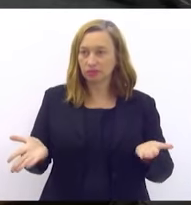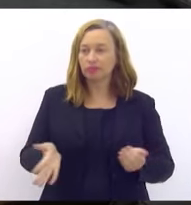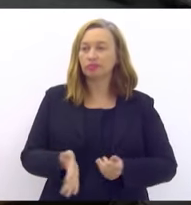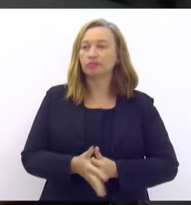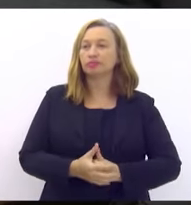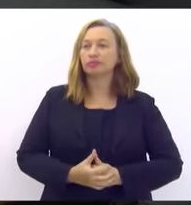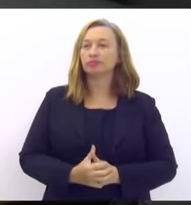todos